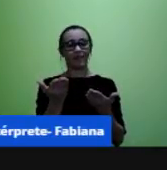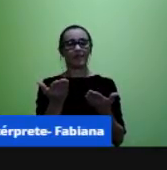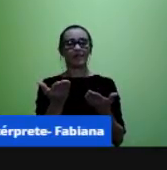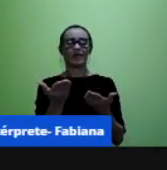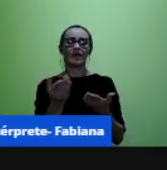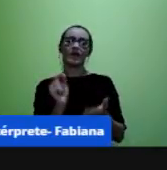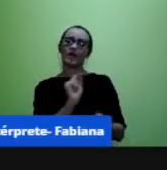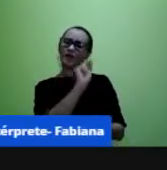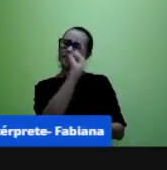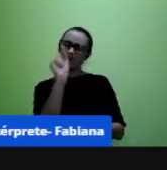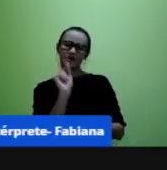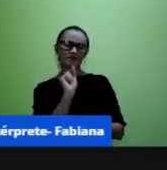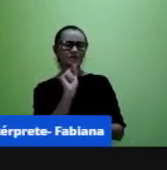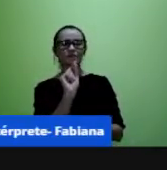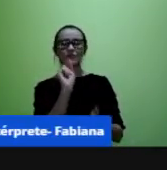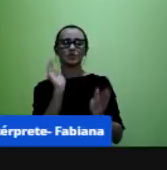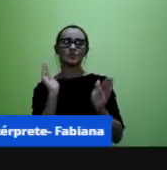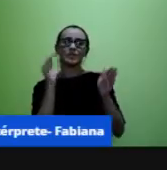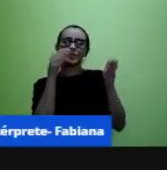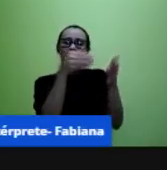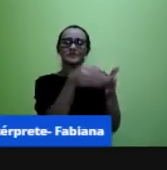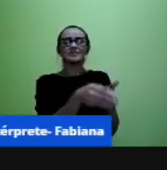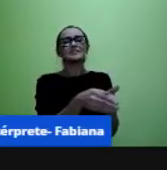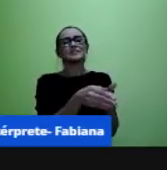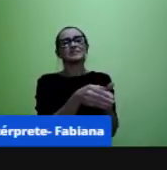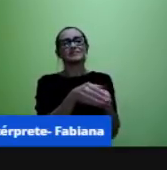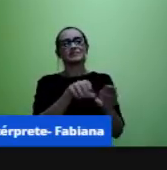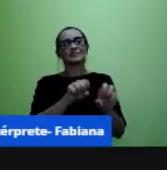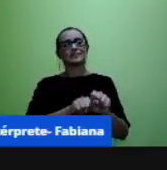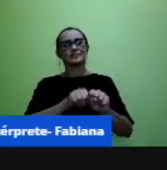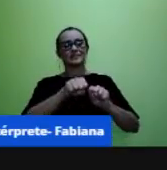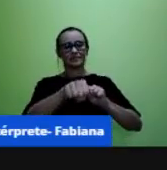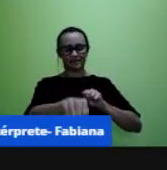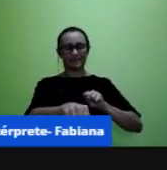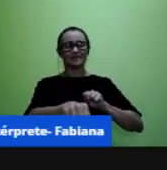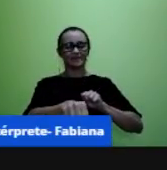o objetivo dessa formação que apresentamos hoje.